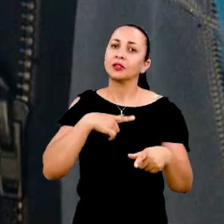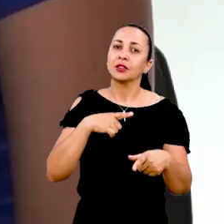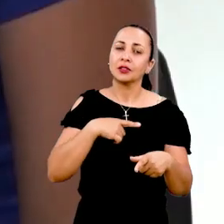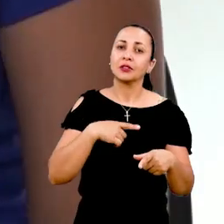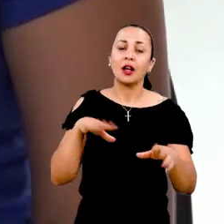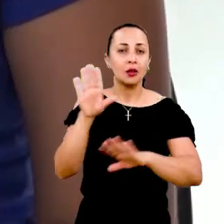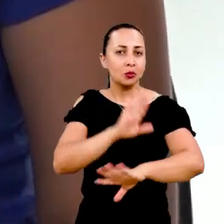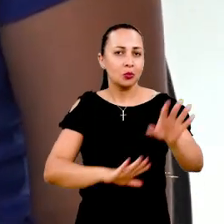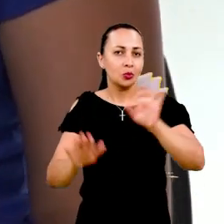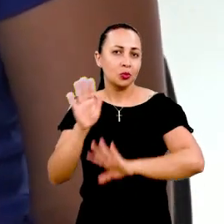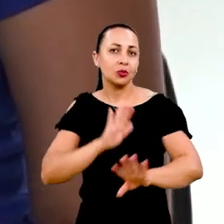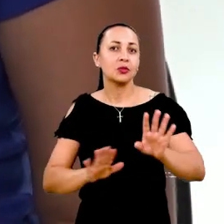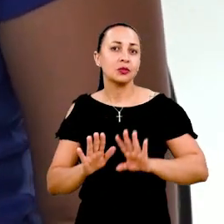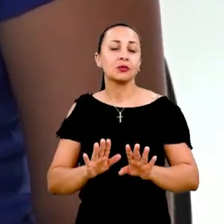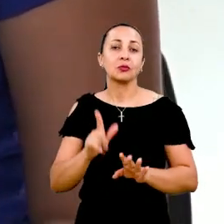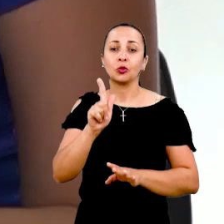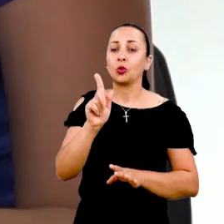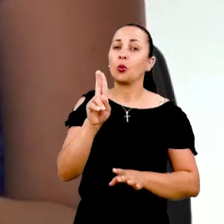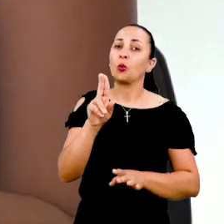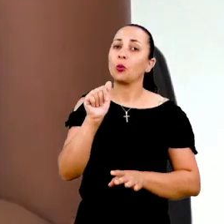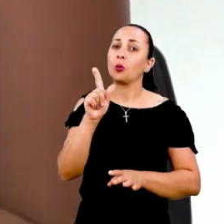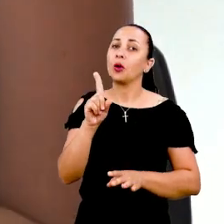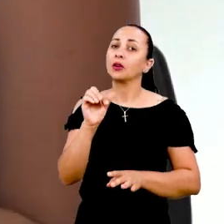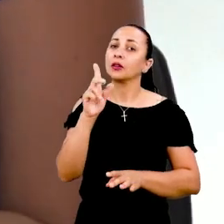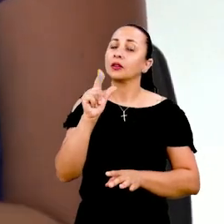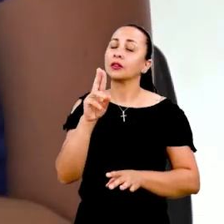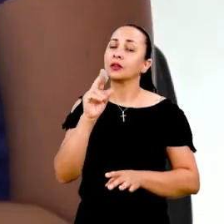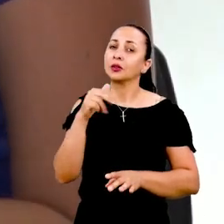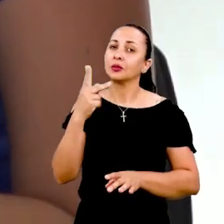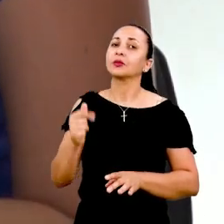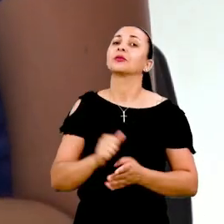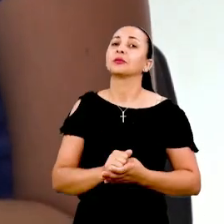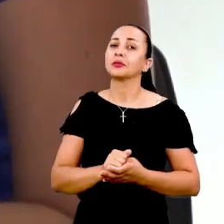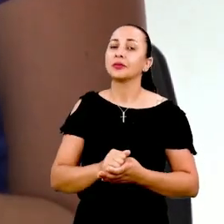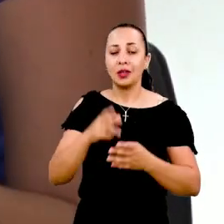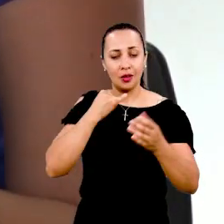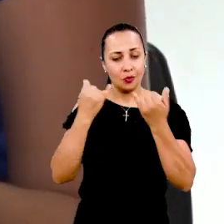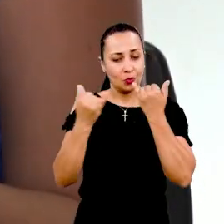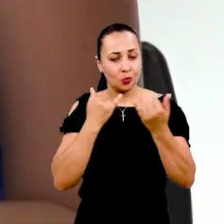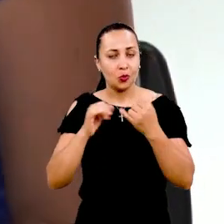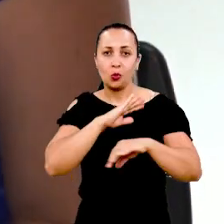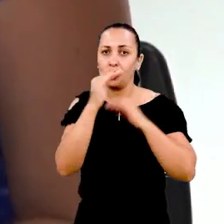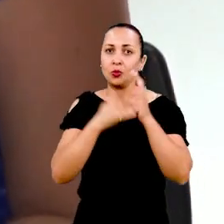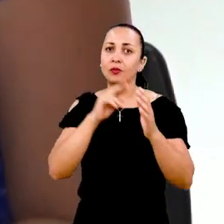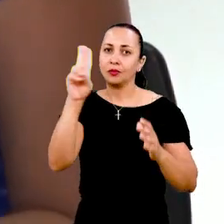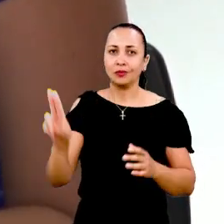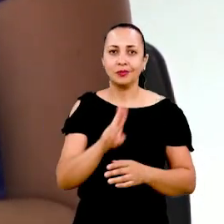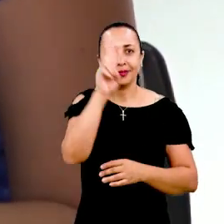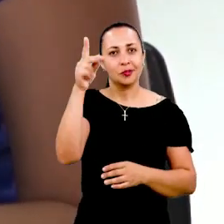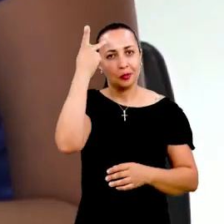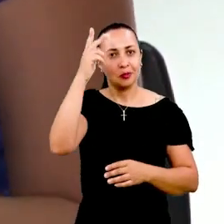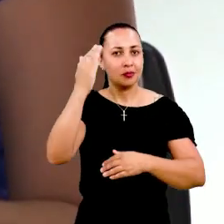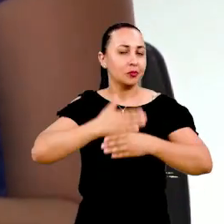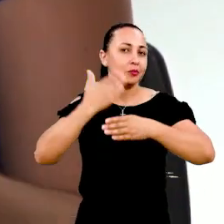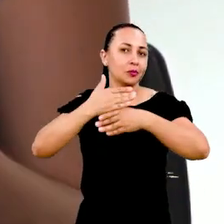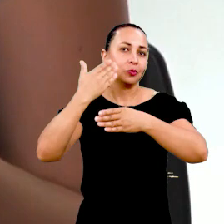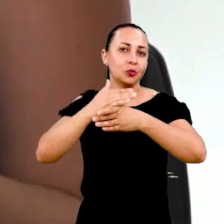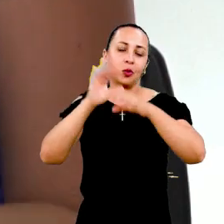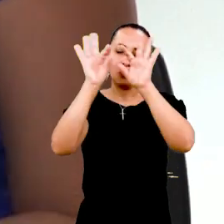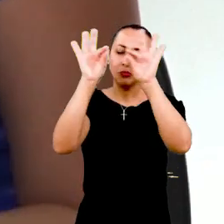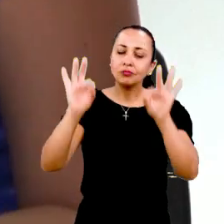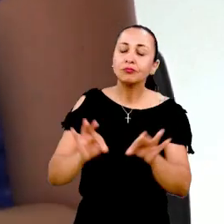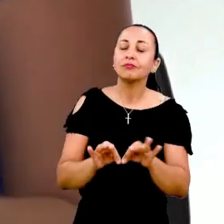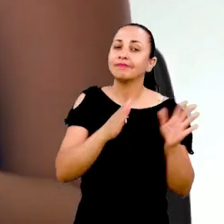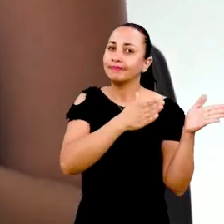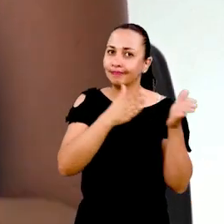que já existem na área de proteção ambiental de Guadalupe para a conservação dos cavalos marinhos e de seus hábitats. Essas informações todas elas vão ser utilizadas para a construção de